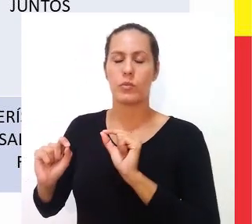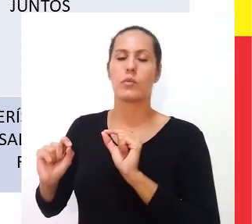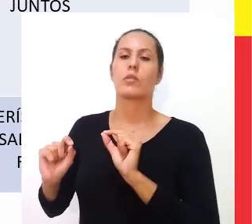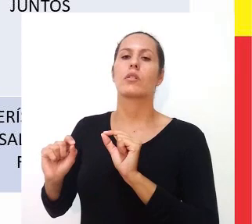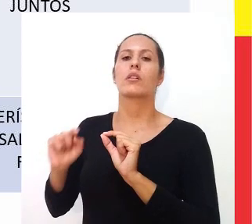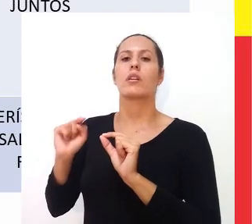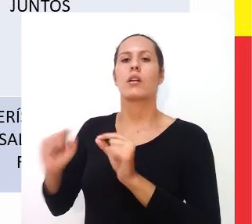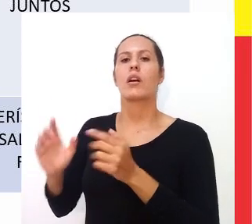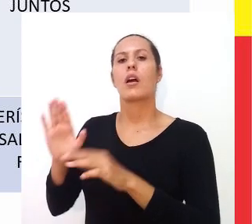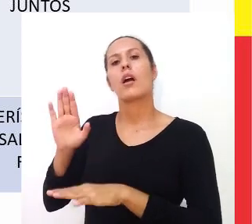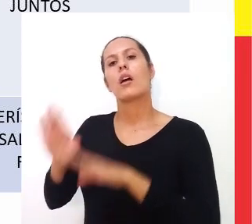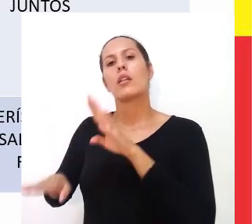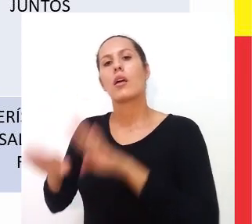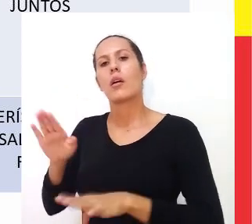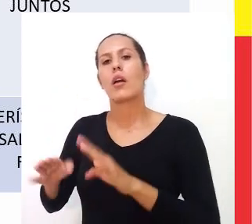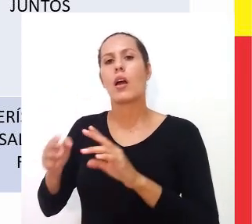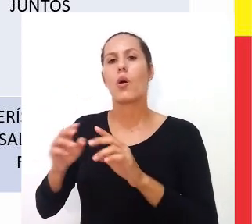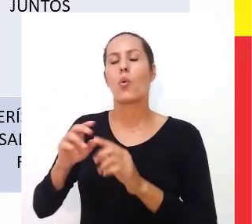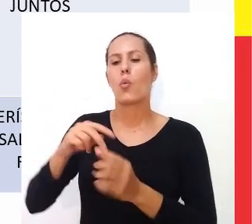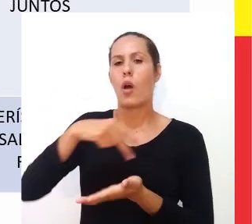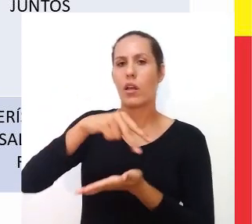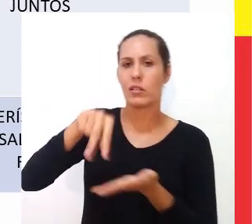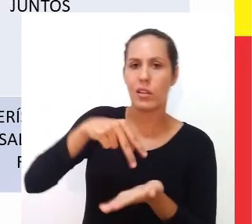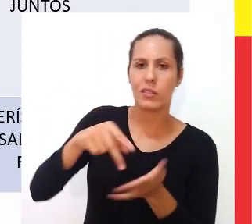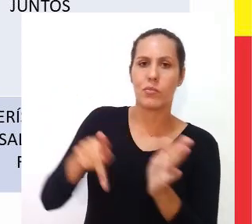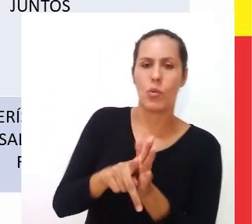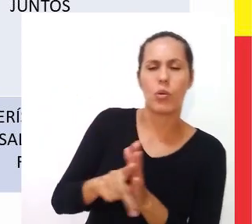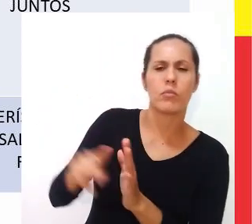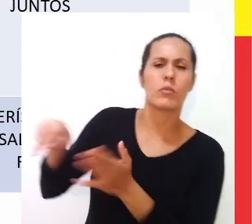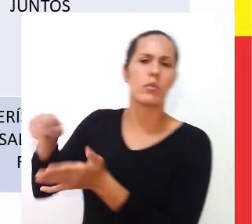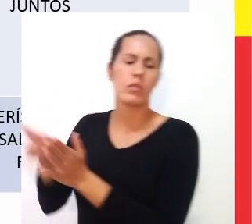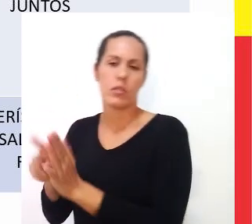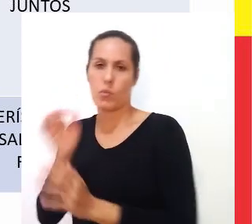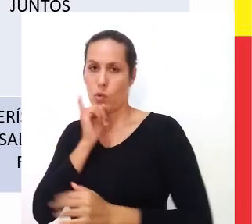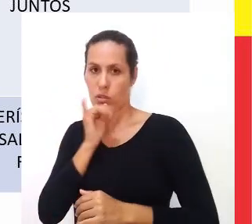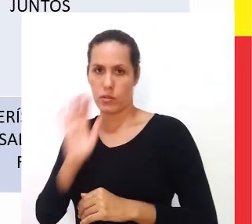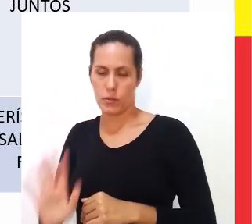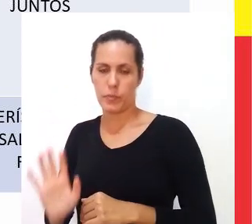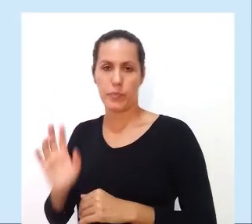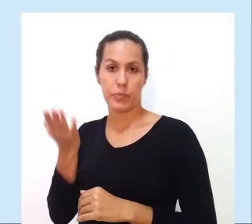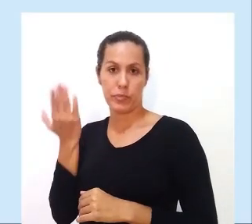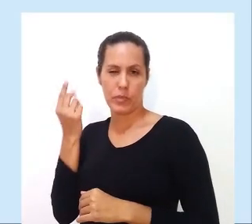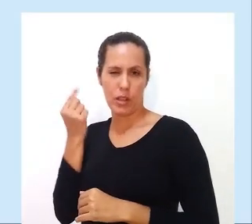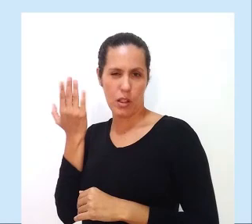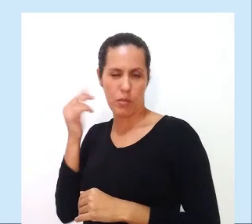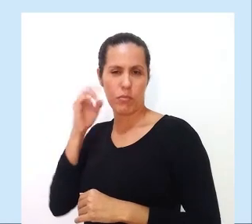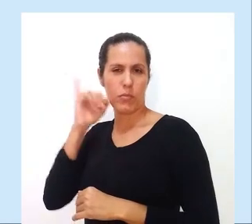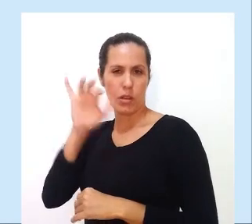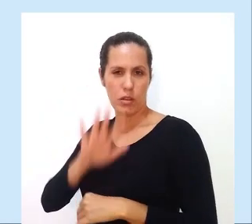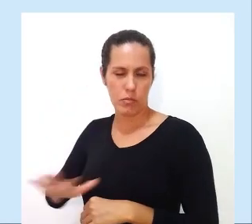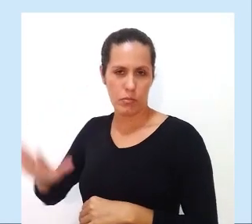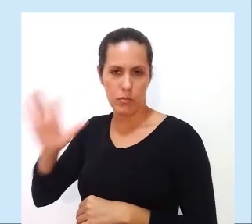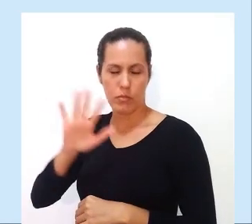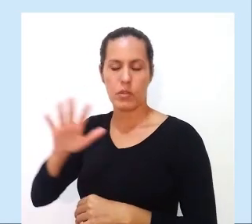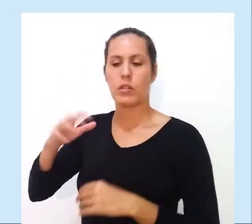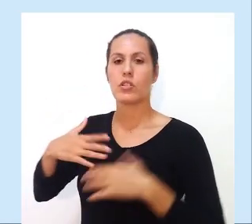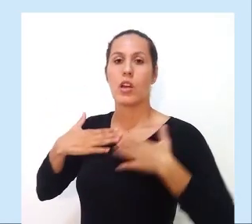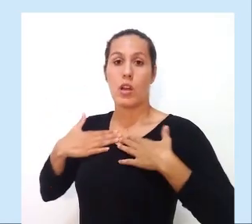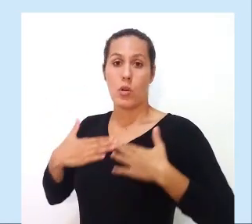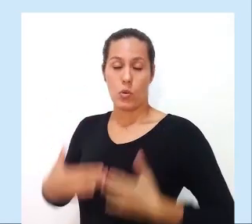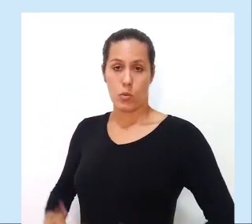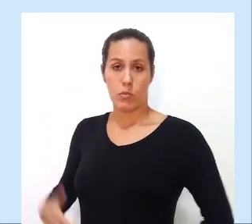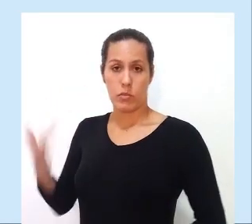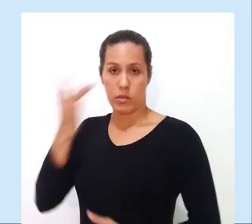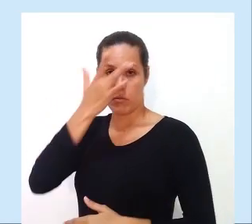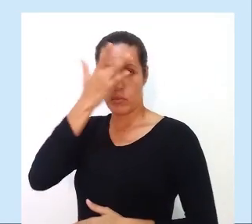específica, ressalvando, lógico, as diferenças entre uma dança e outra. Por exemplo, como vocês viram nas imagens